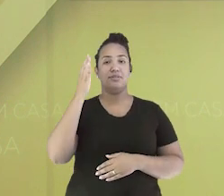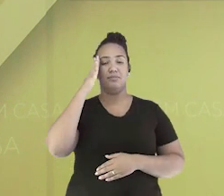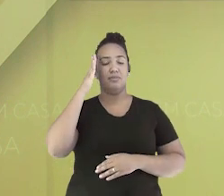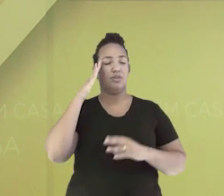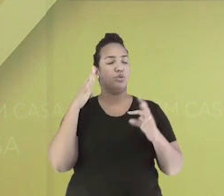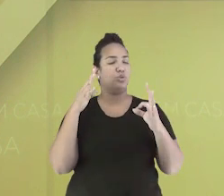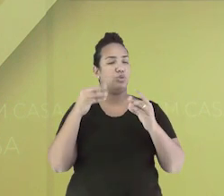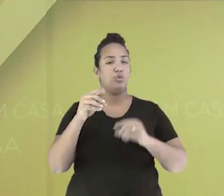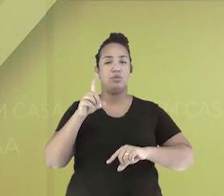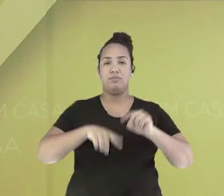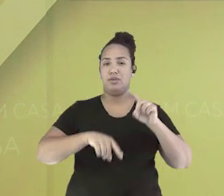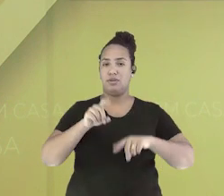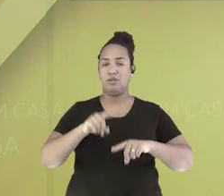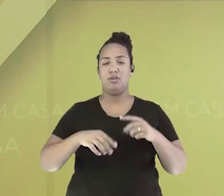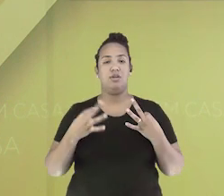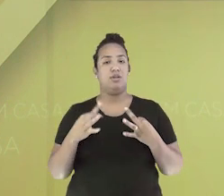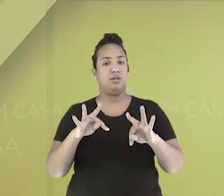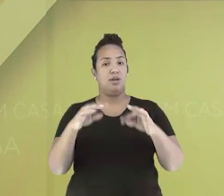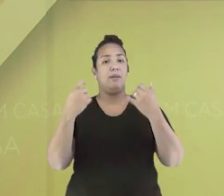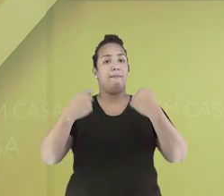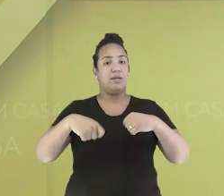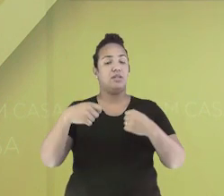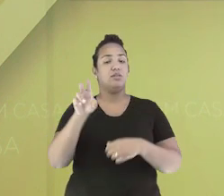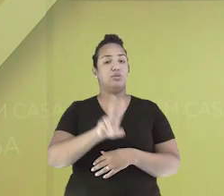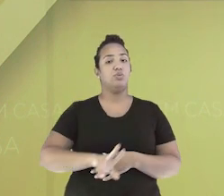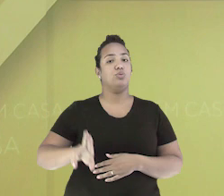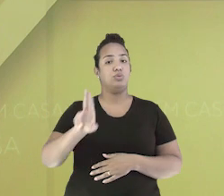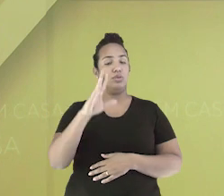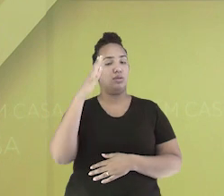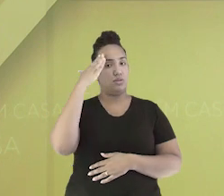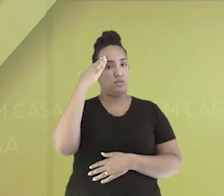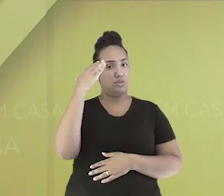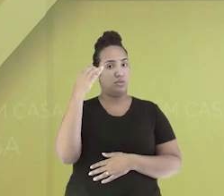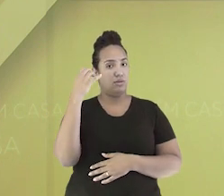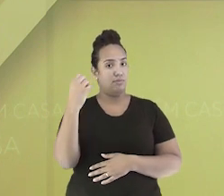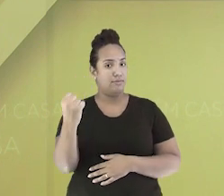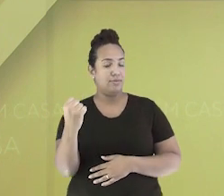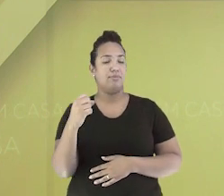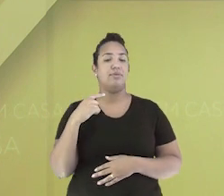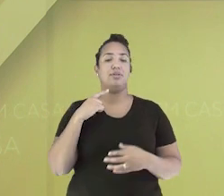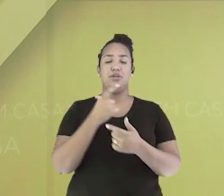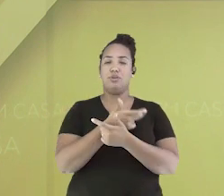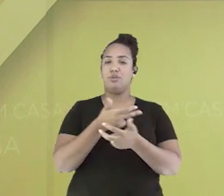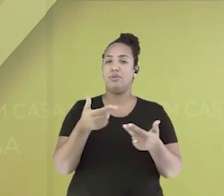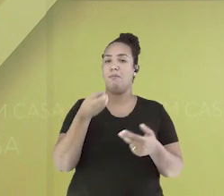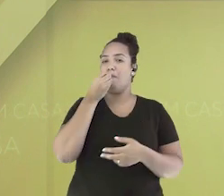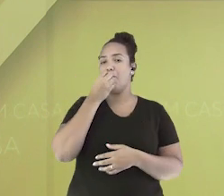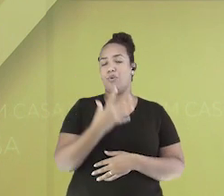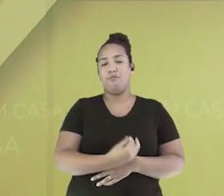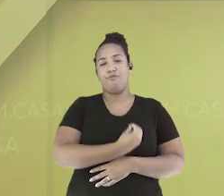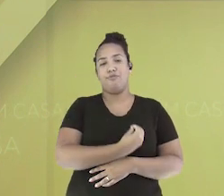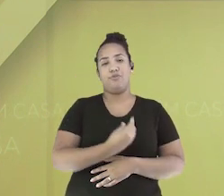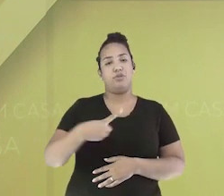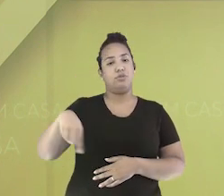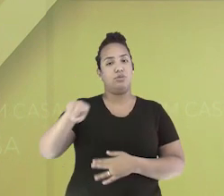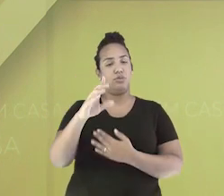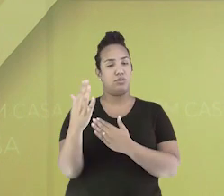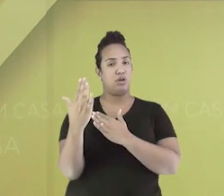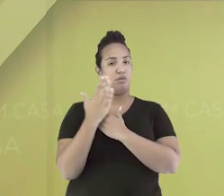recursos tecnológicos têm que ser usados com sabedoria para que sejam coisas boas nas nossas vidas e nos